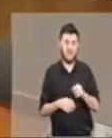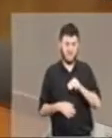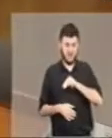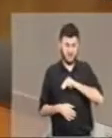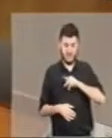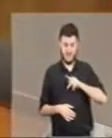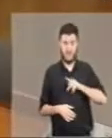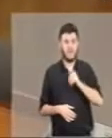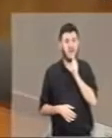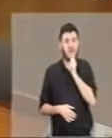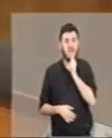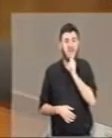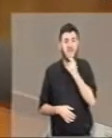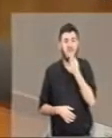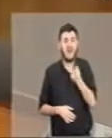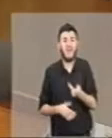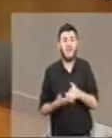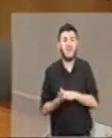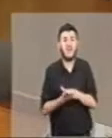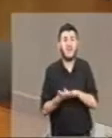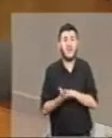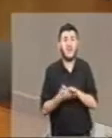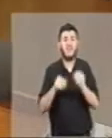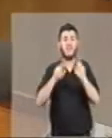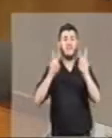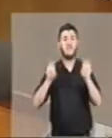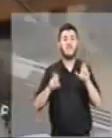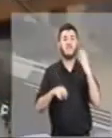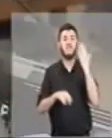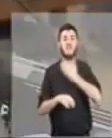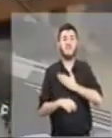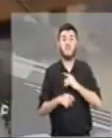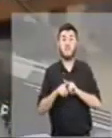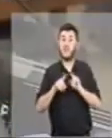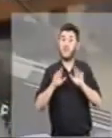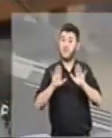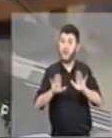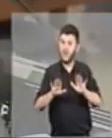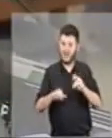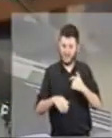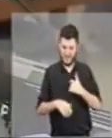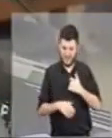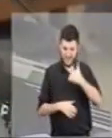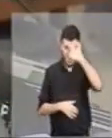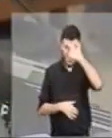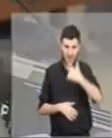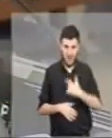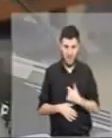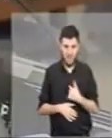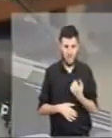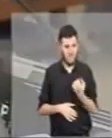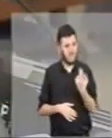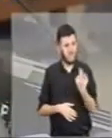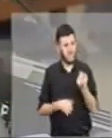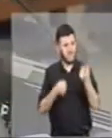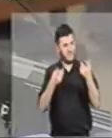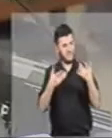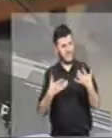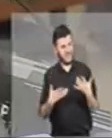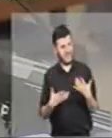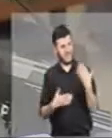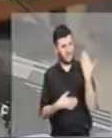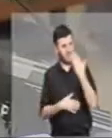provas. De modo que eu não tenho condições, nesse momento, de me pronunciar sobre elas. Não, seria um pronunciamento em